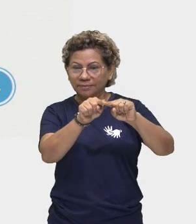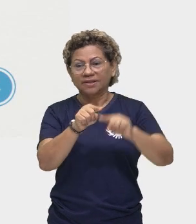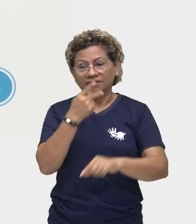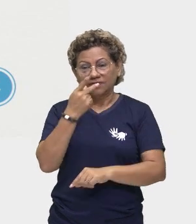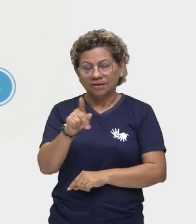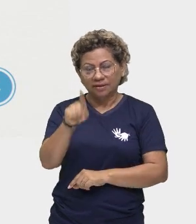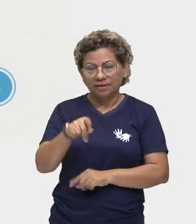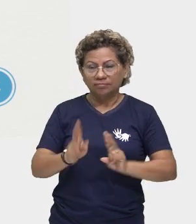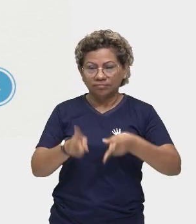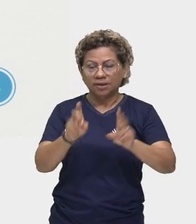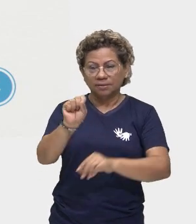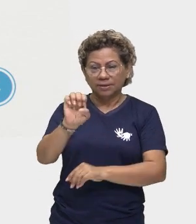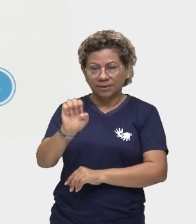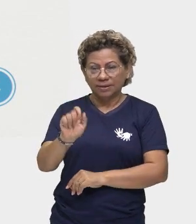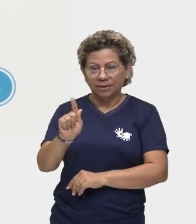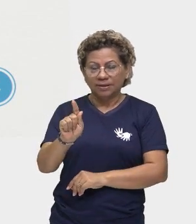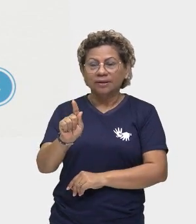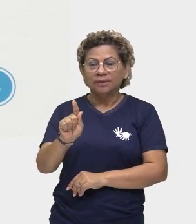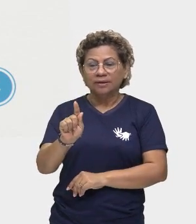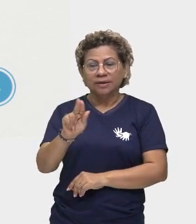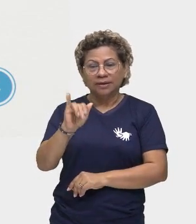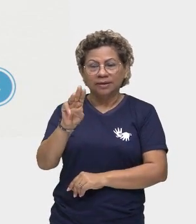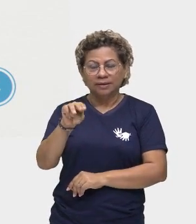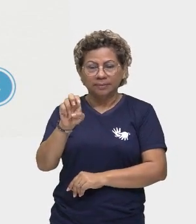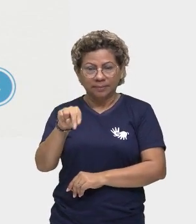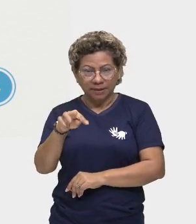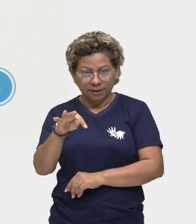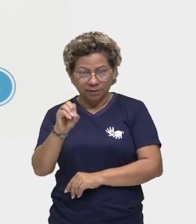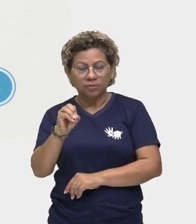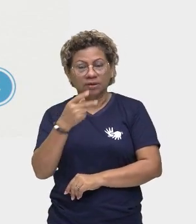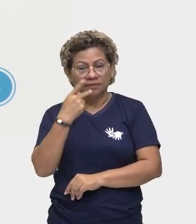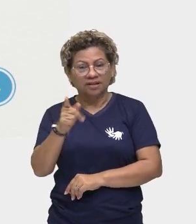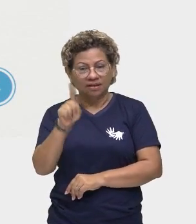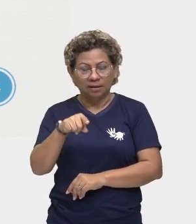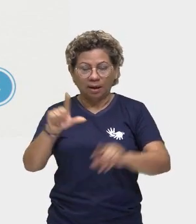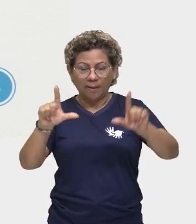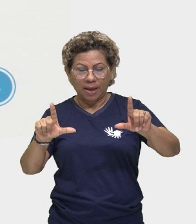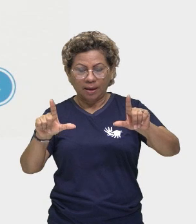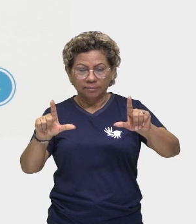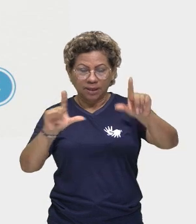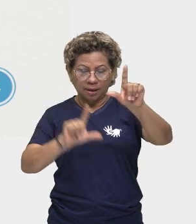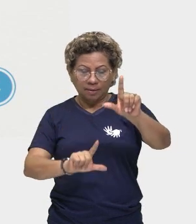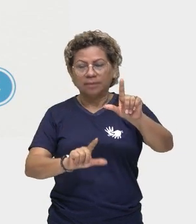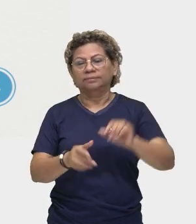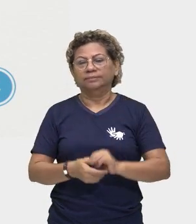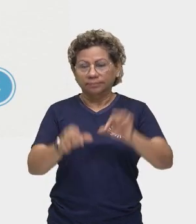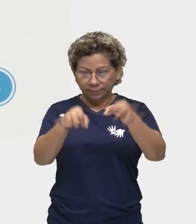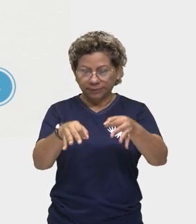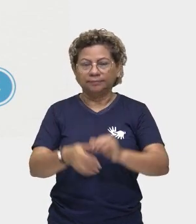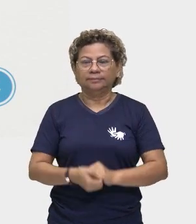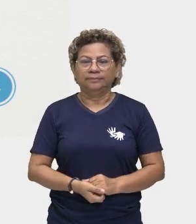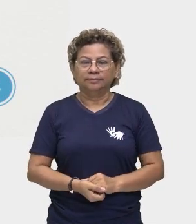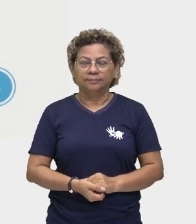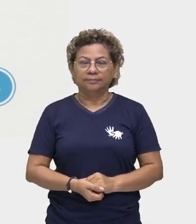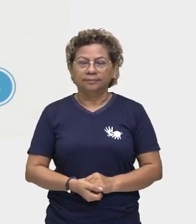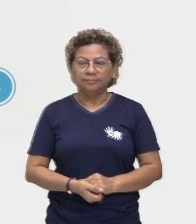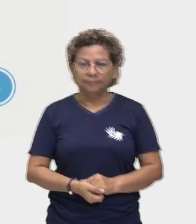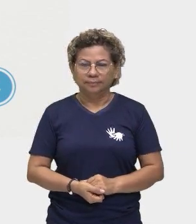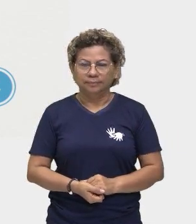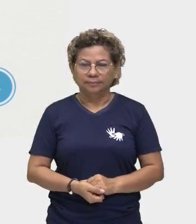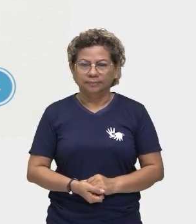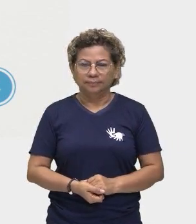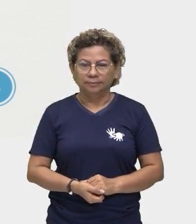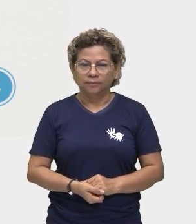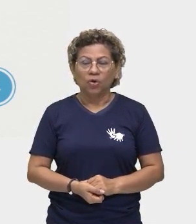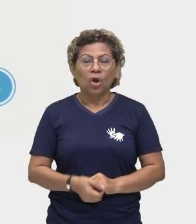Esses segmentos aqui que formam o polígono são chamados de lados. Perfeito? Quais